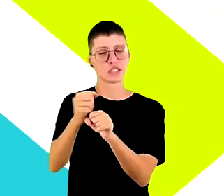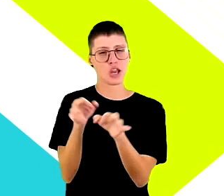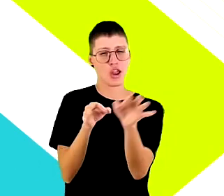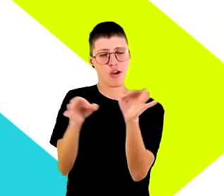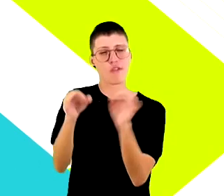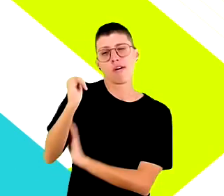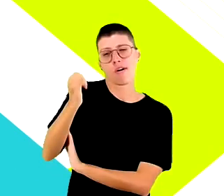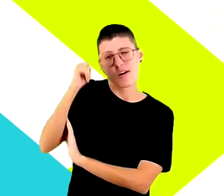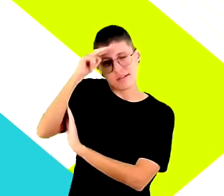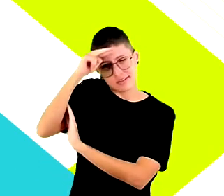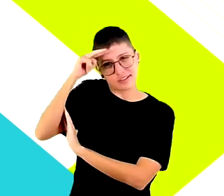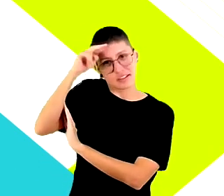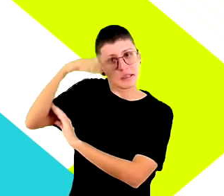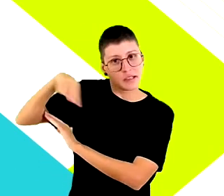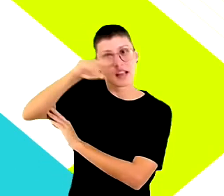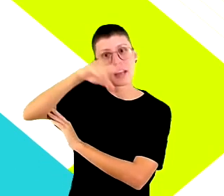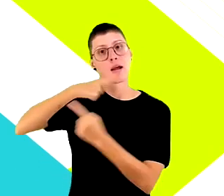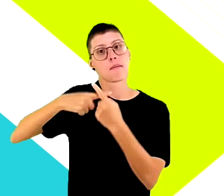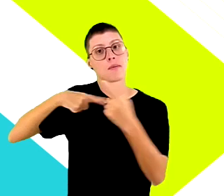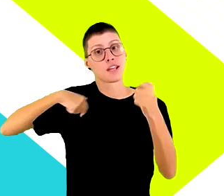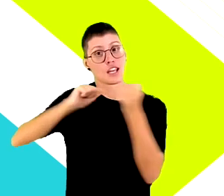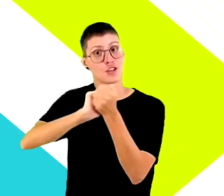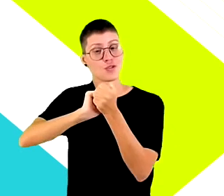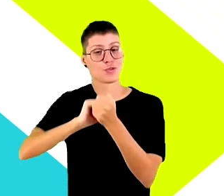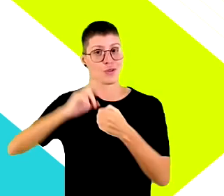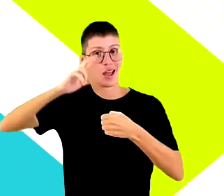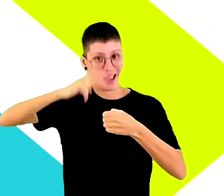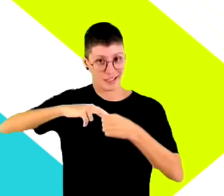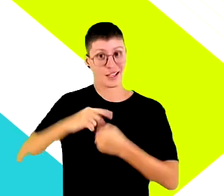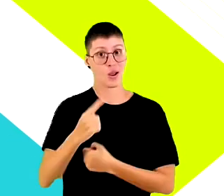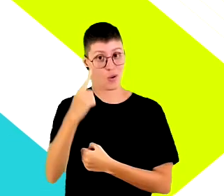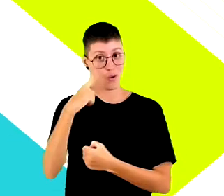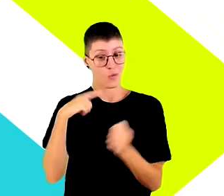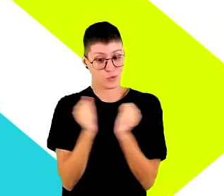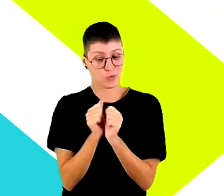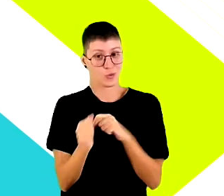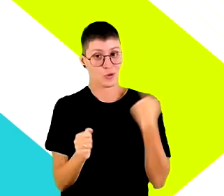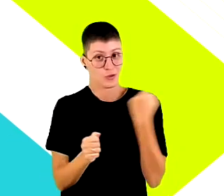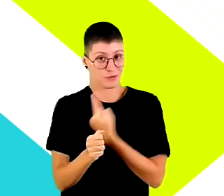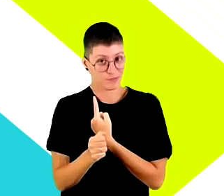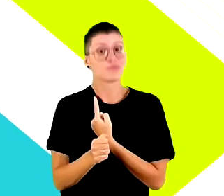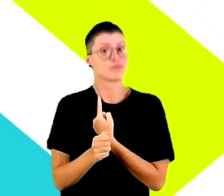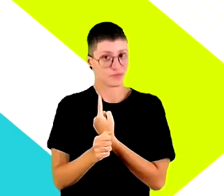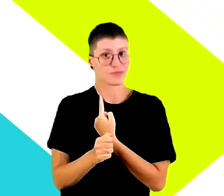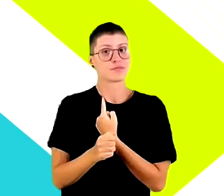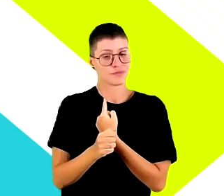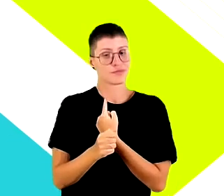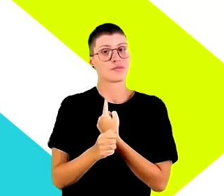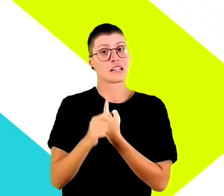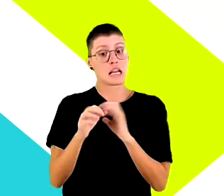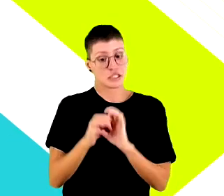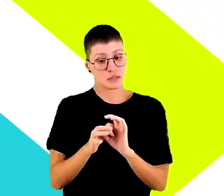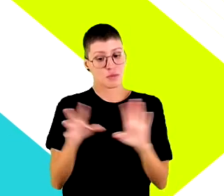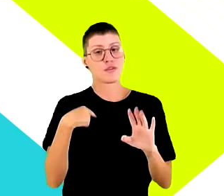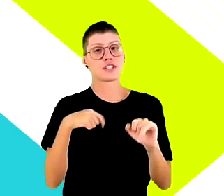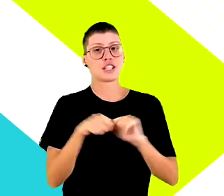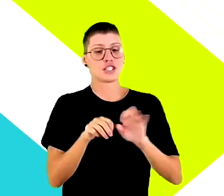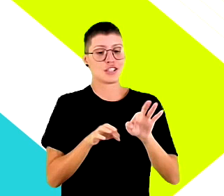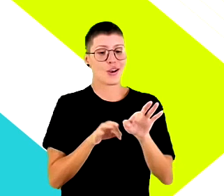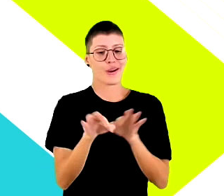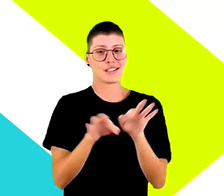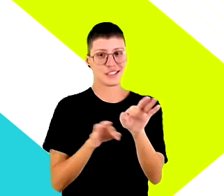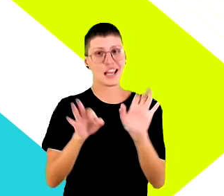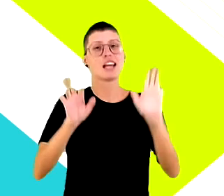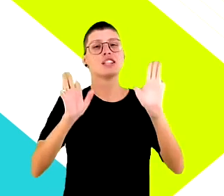pessoas, porque elas estão aqui na Raizen. Inclusive, um deles está aqui, são as carreiras disponíveis que a gente forma. A gente já está